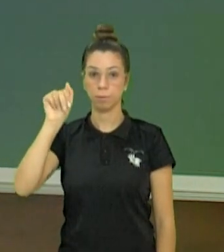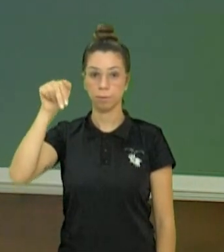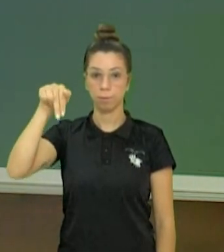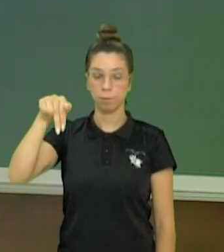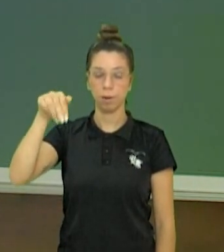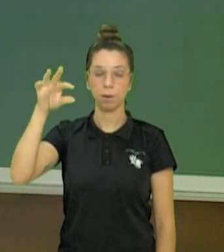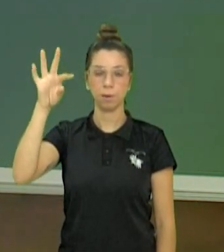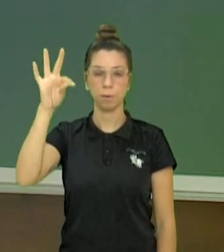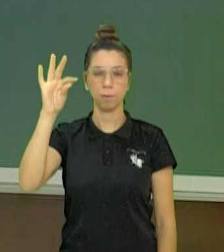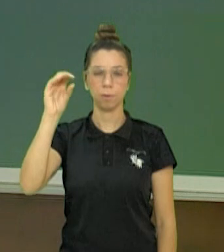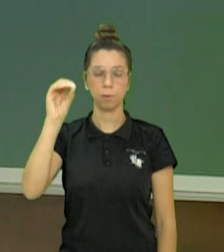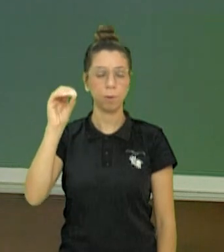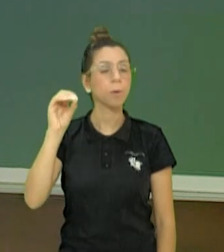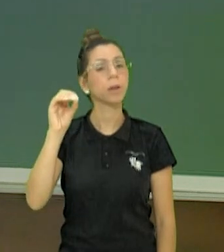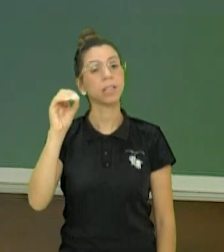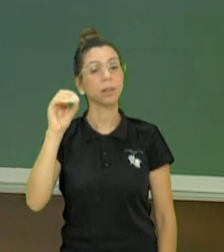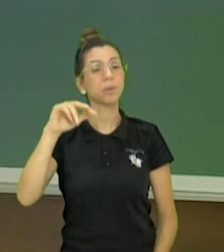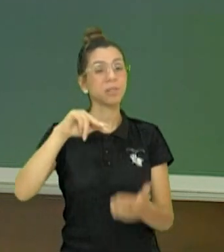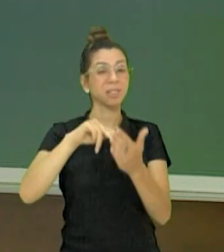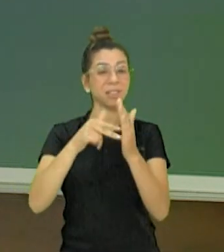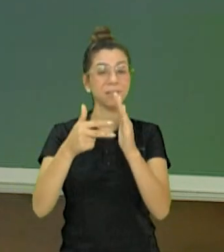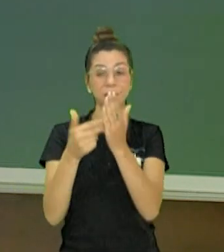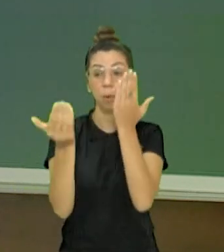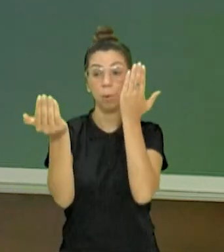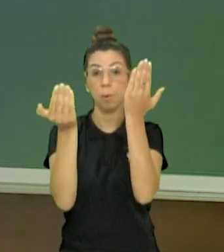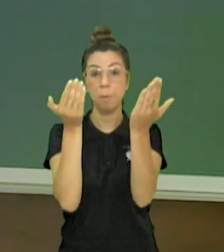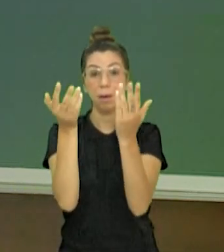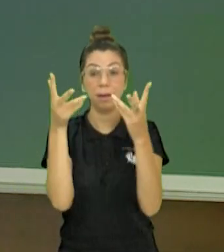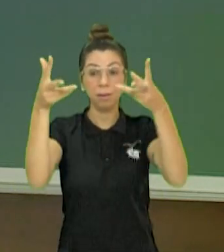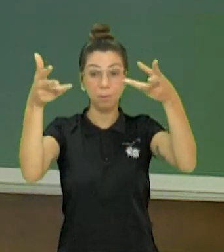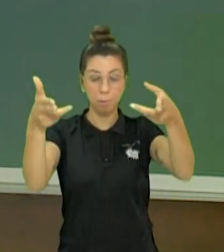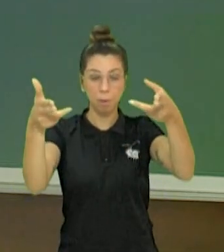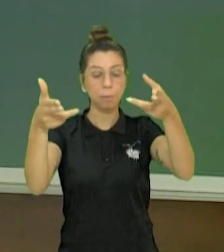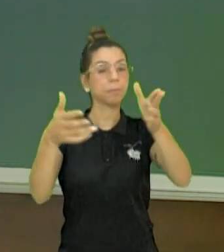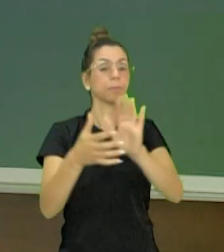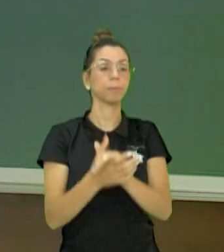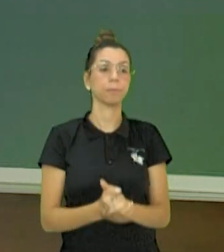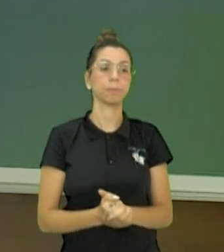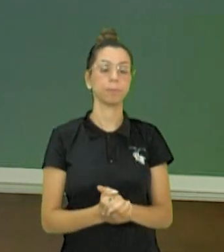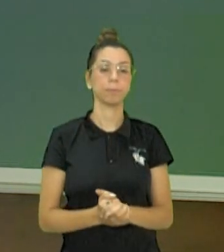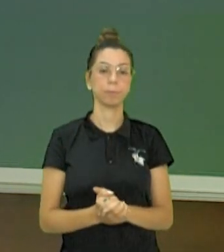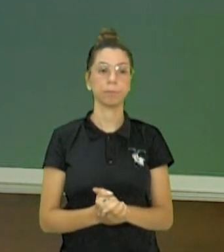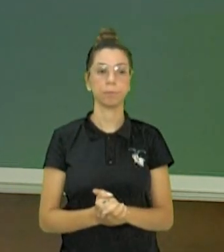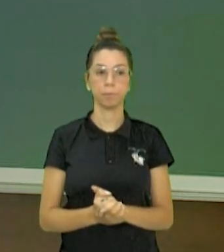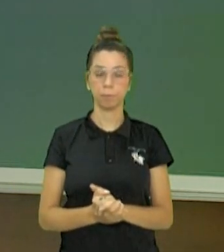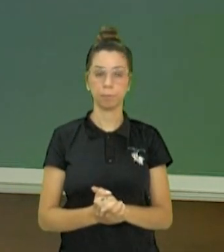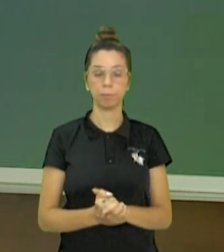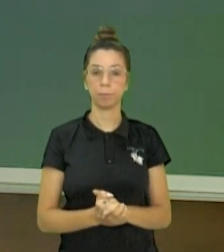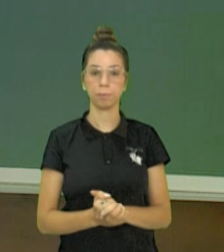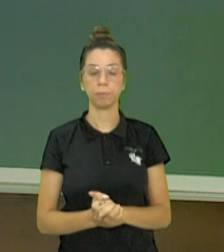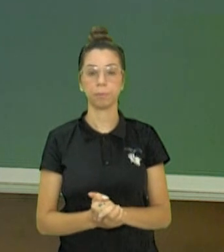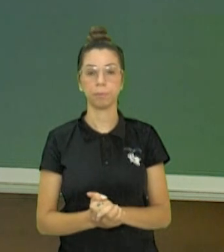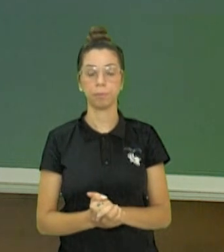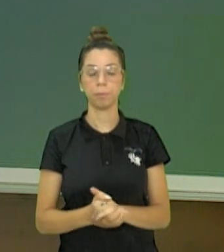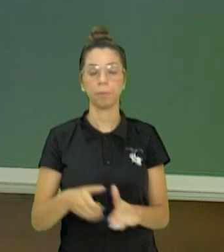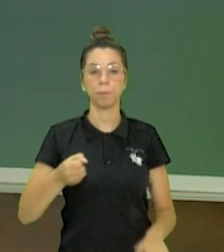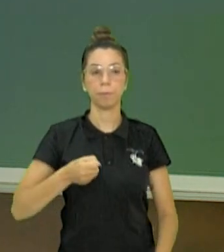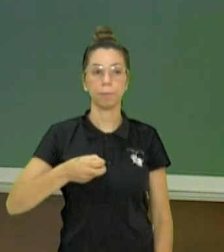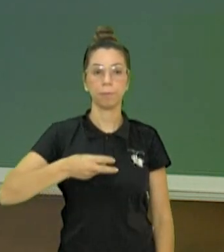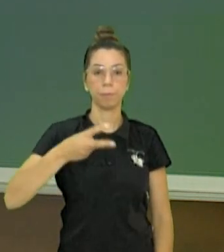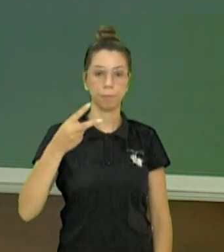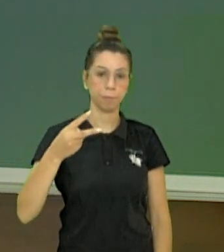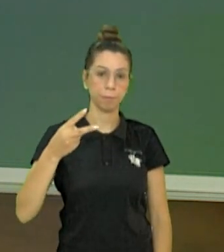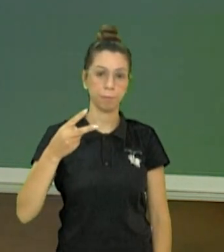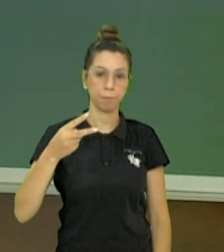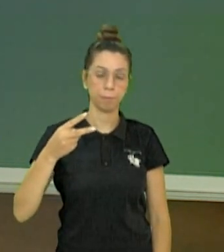igual. A resposta vai ser sim ou não, tá bom? Então assim, number 2. Is she as tall